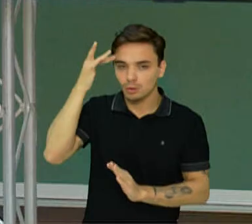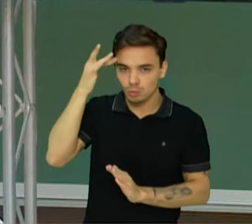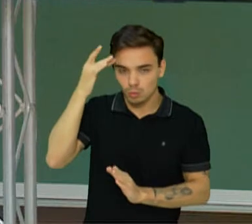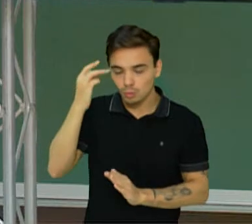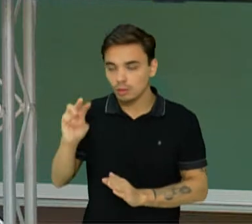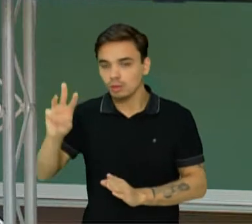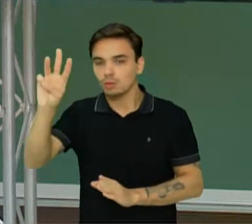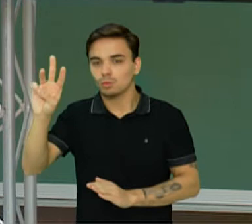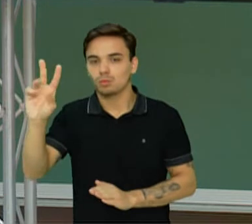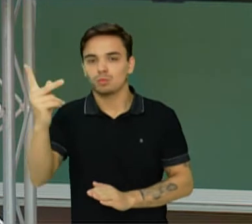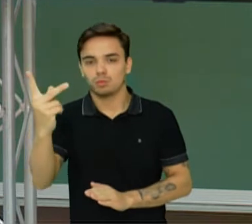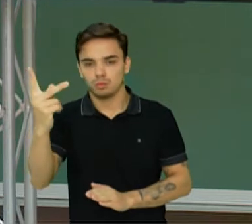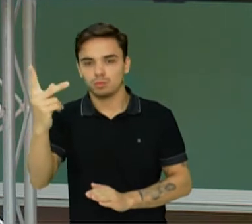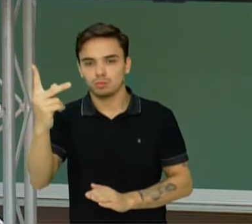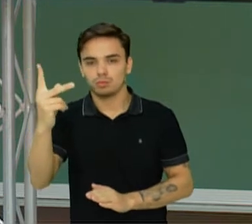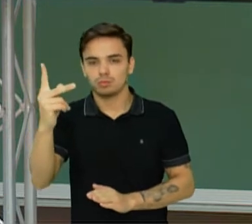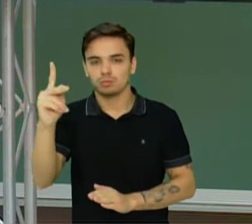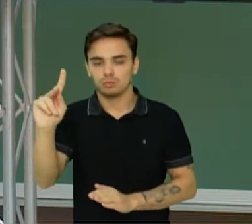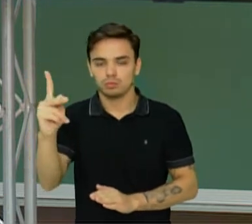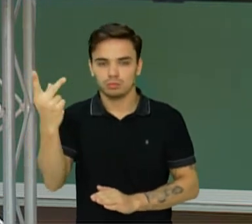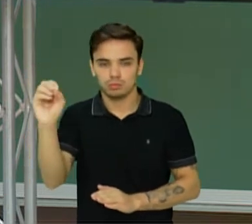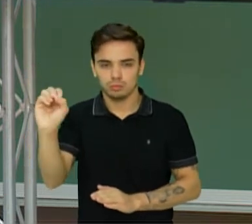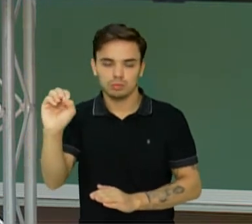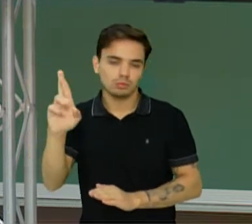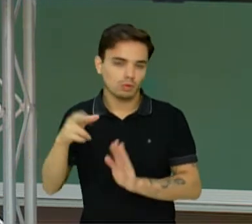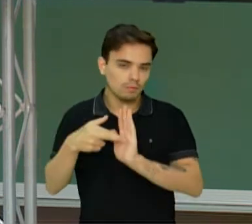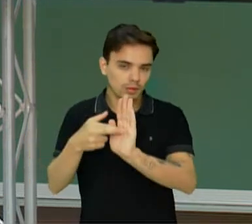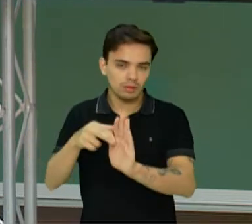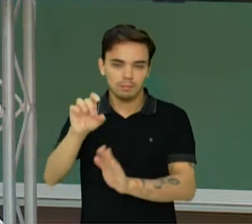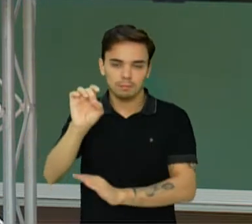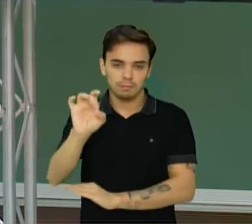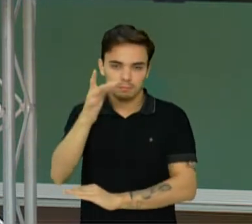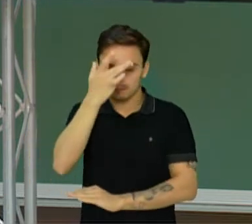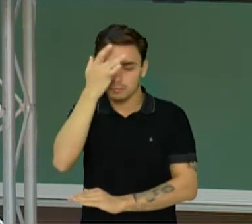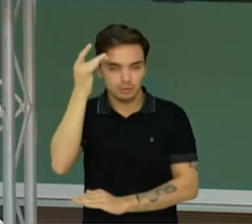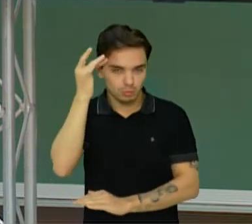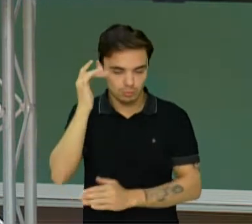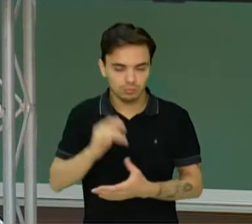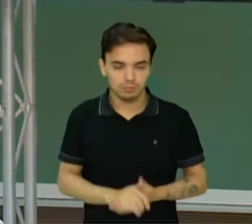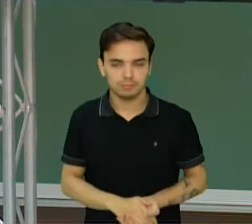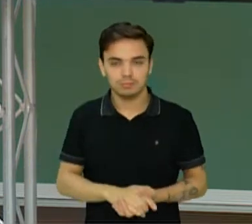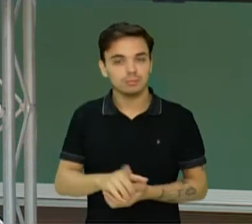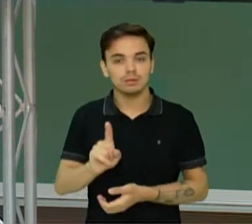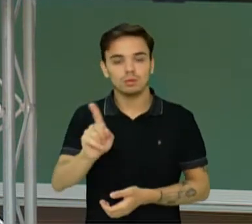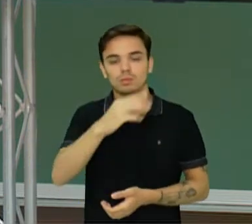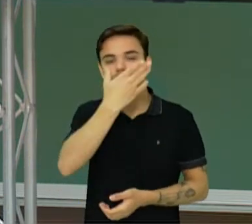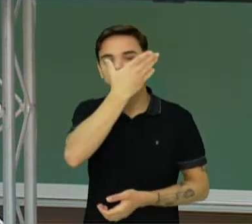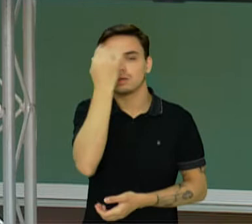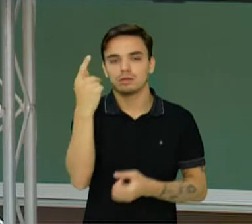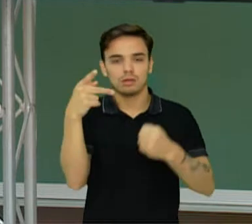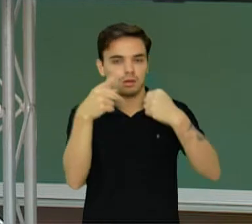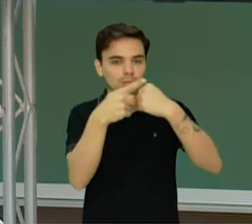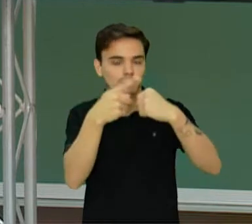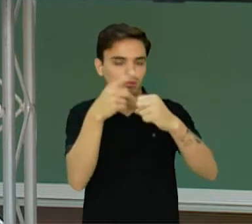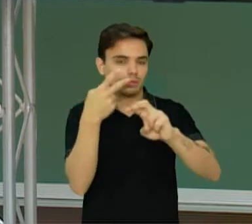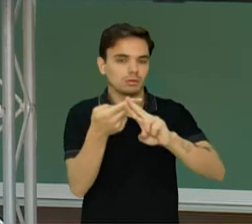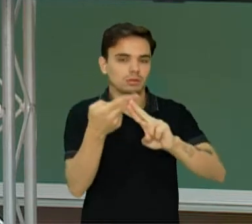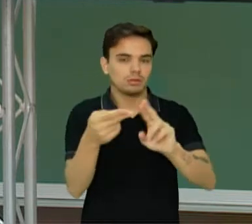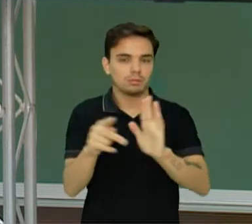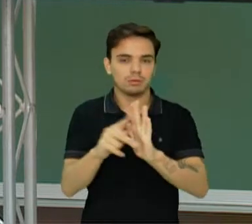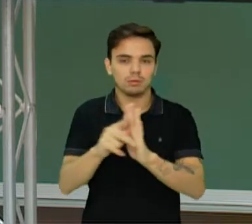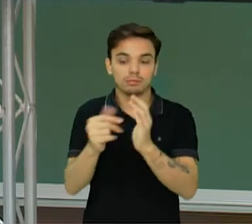o who exclusivamente para se referir a pessoas. Daí, não se esqueçam de que o pronome você utiliza justamente